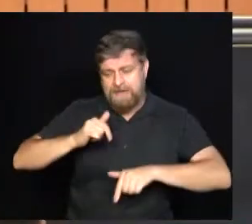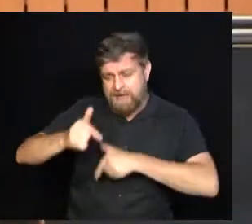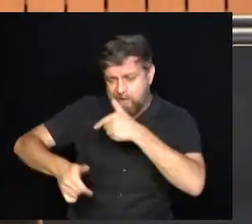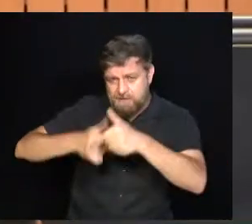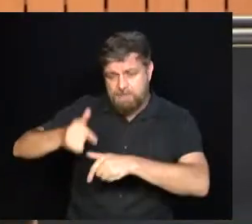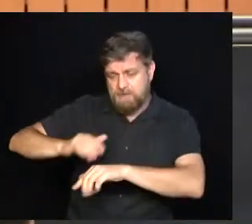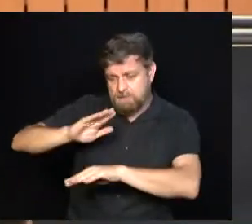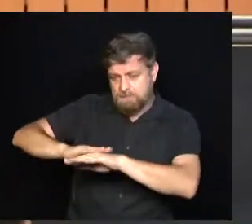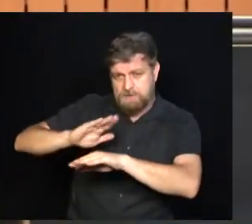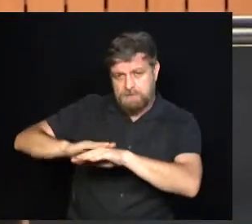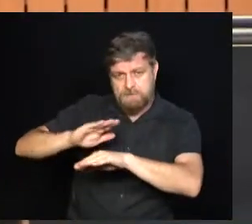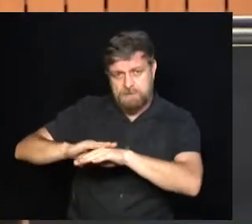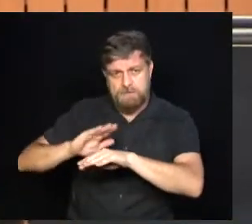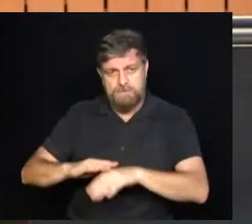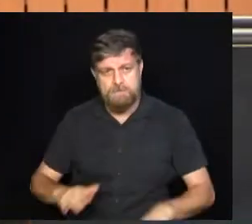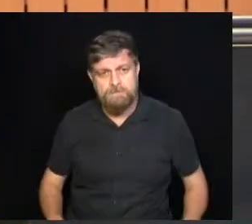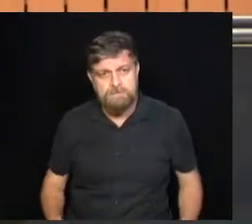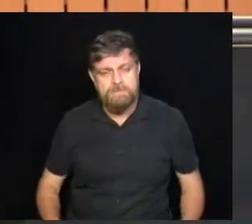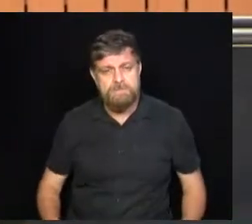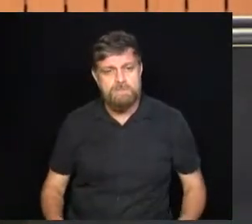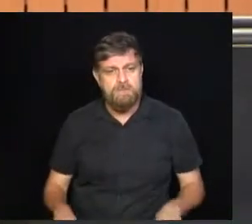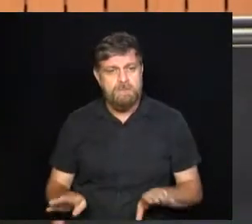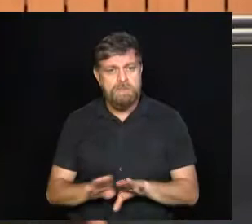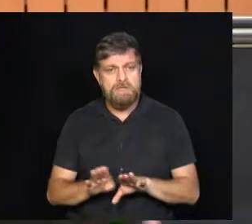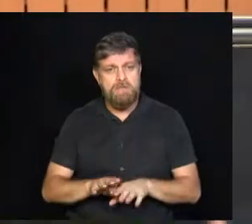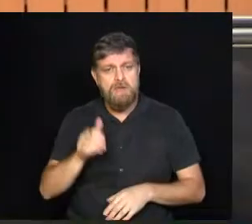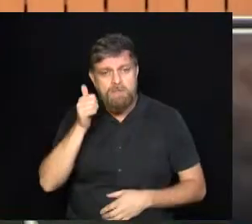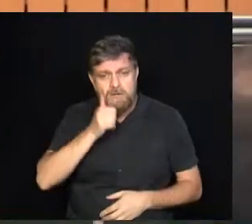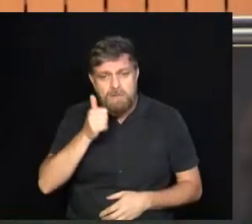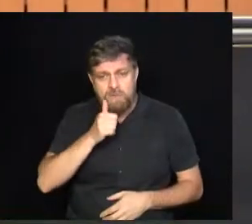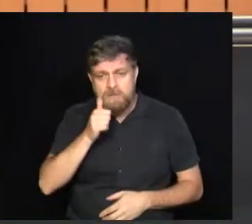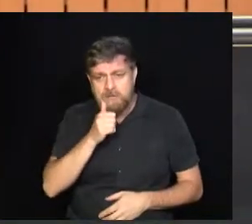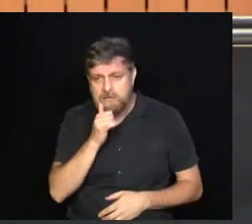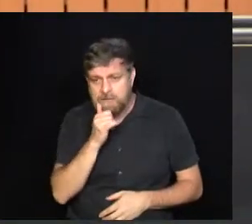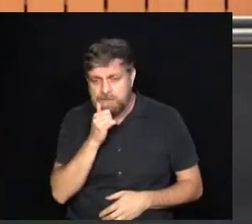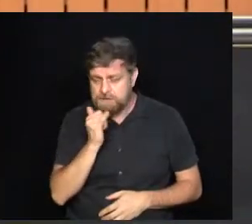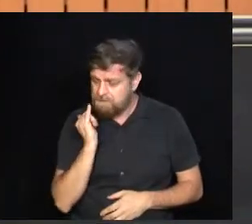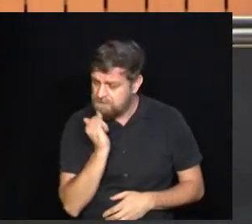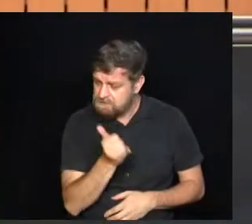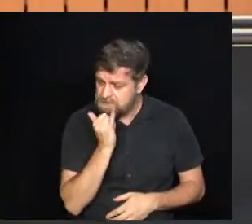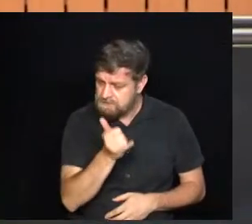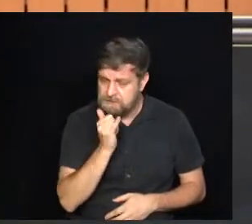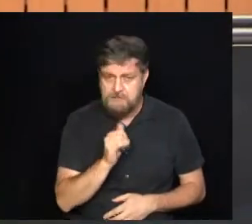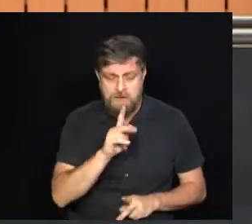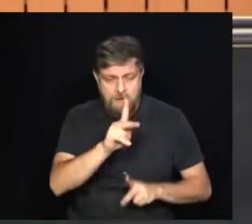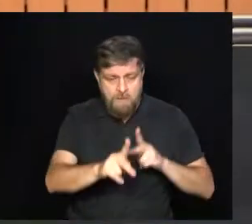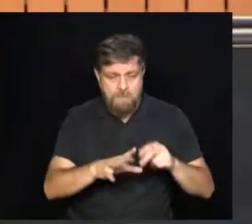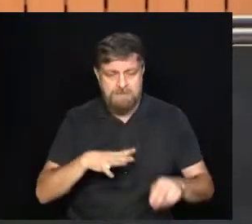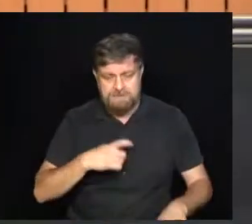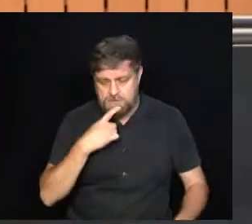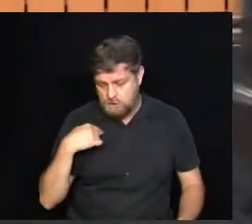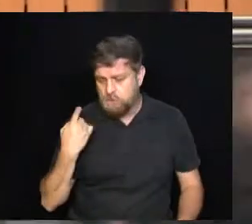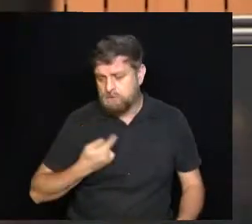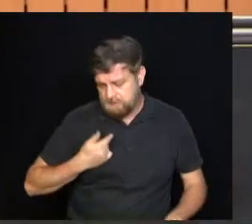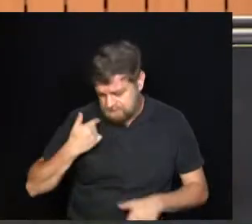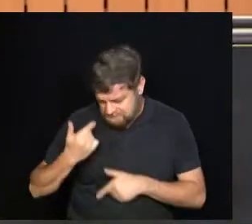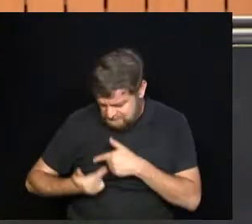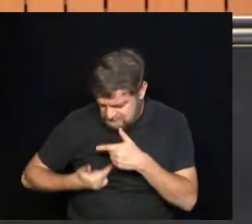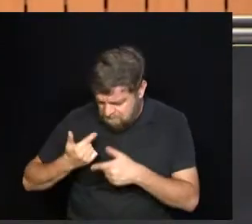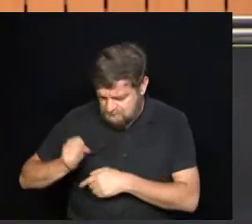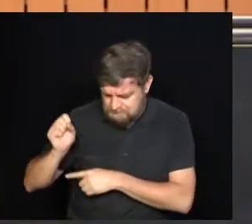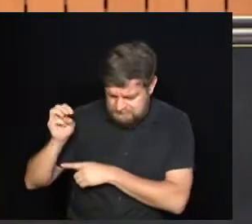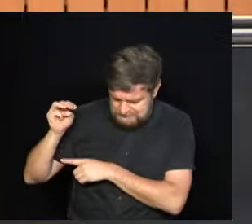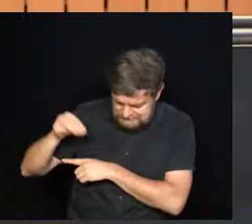feito, dizer para as mulheres, para a população de Campinas que estamos trabalhando, né, a gente